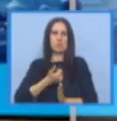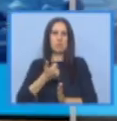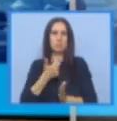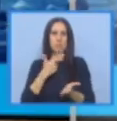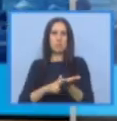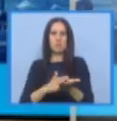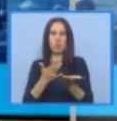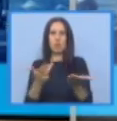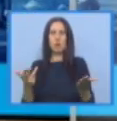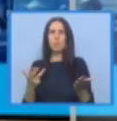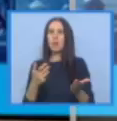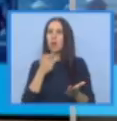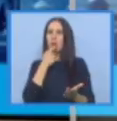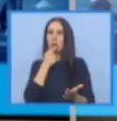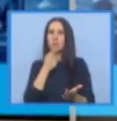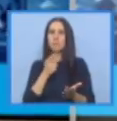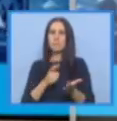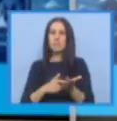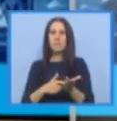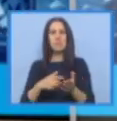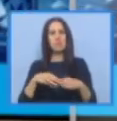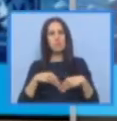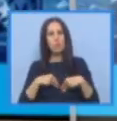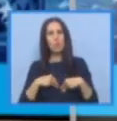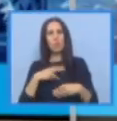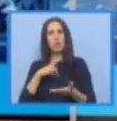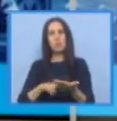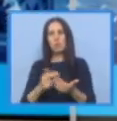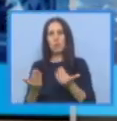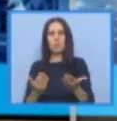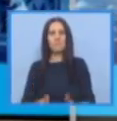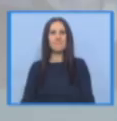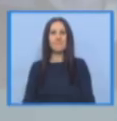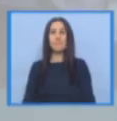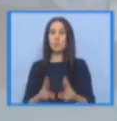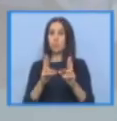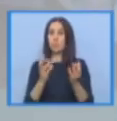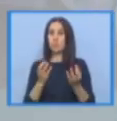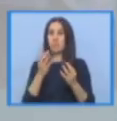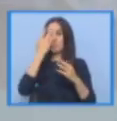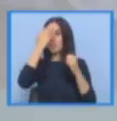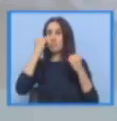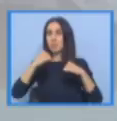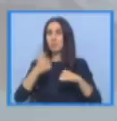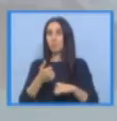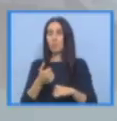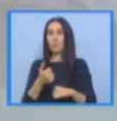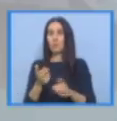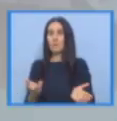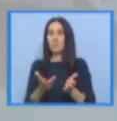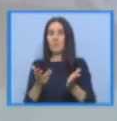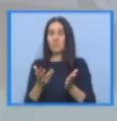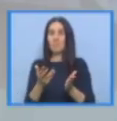razão, mas é preciso chegar a tolerar qual é a razão do outro. Esperemos que sim, que o bom senso acabe por